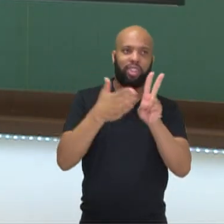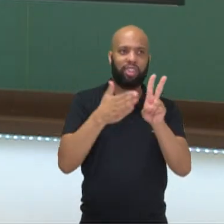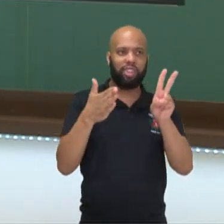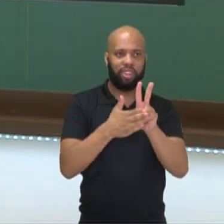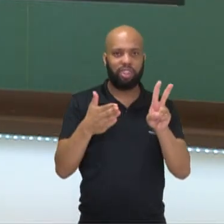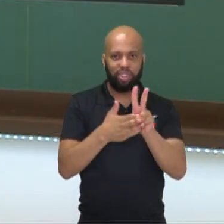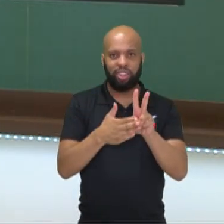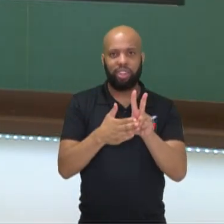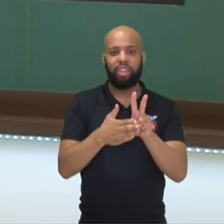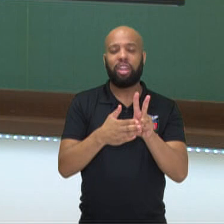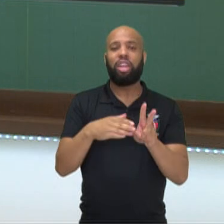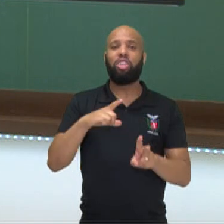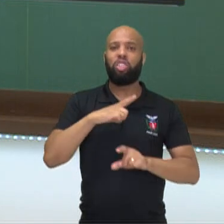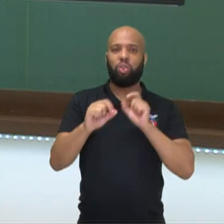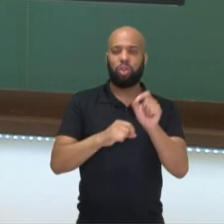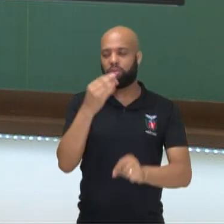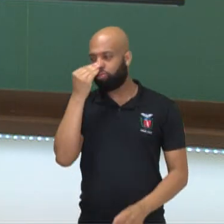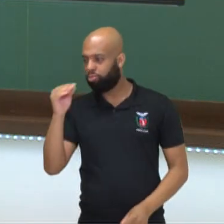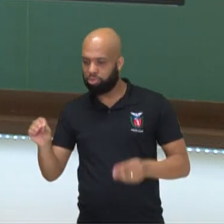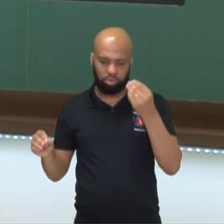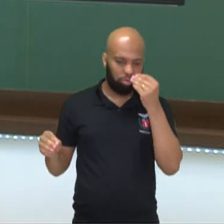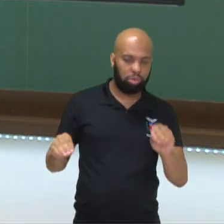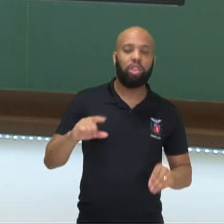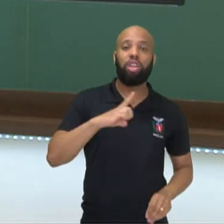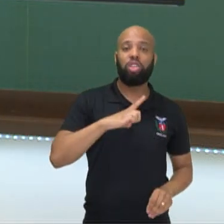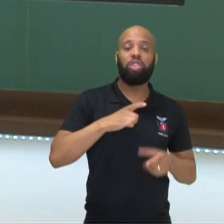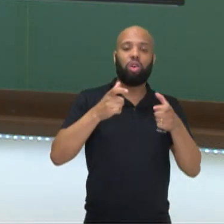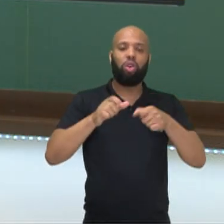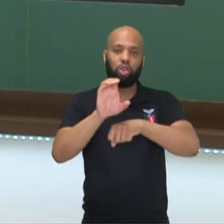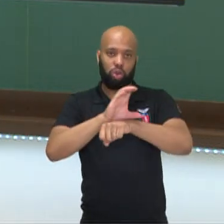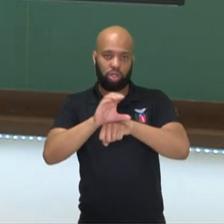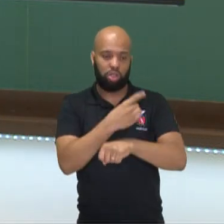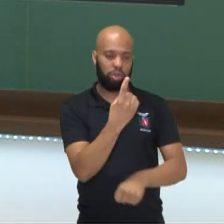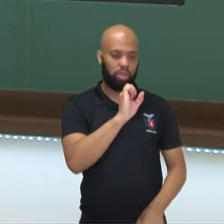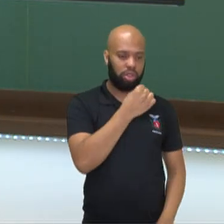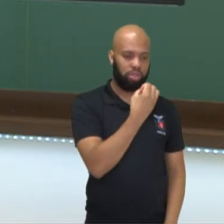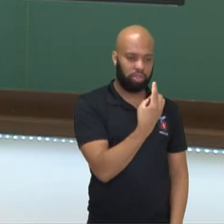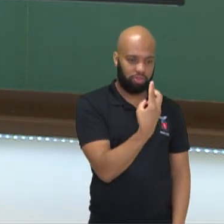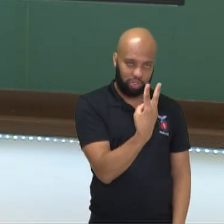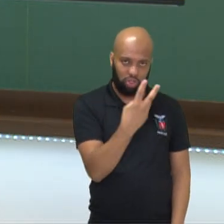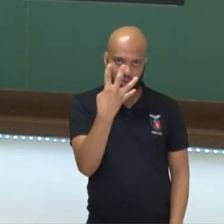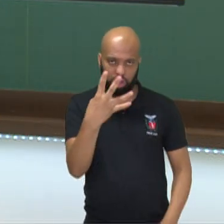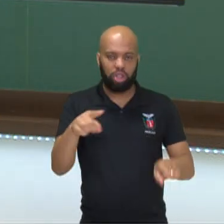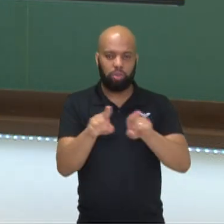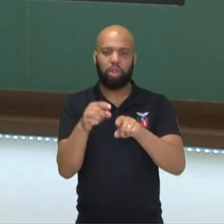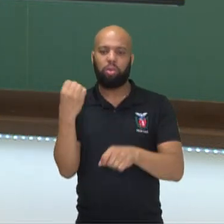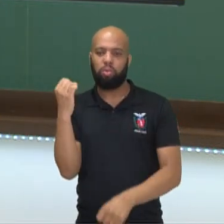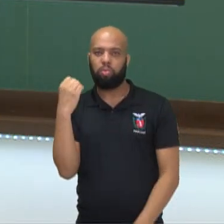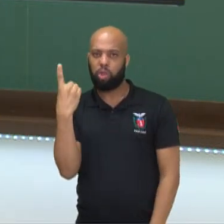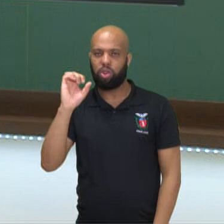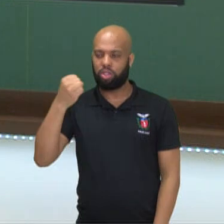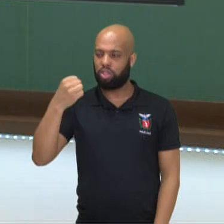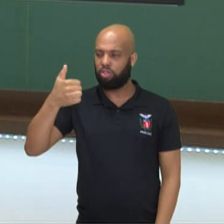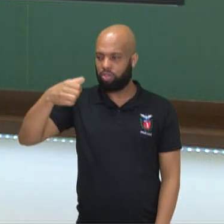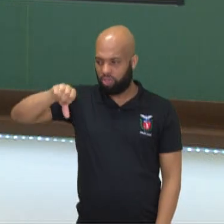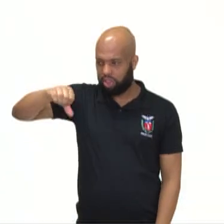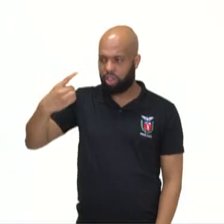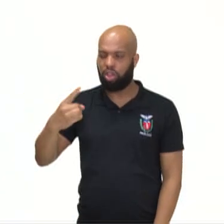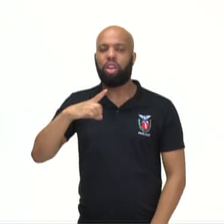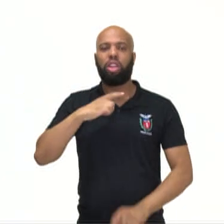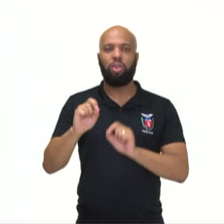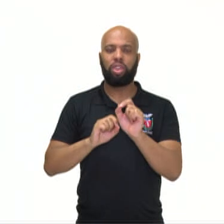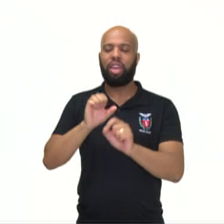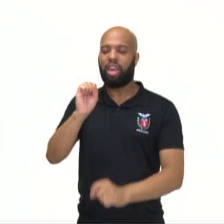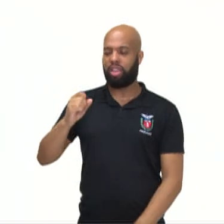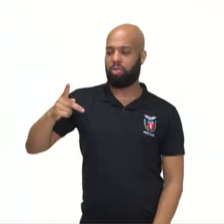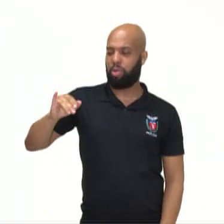indígenas esquecidos nas duas primeiras constituições, 1824 e 1891. O Serviço de Proteção ao